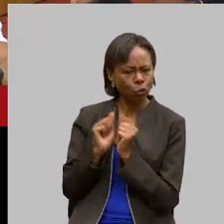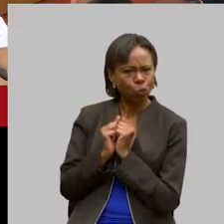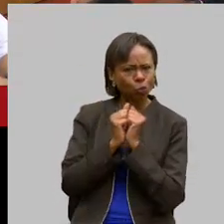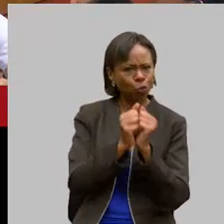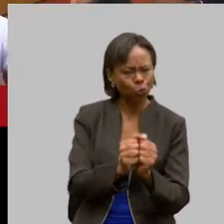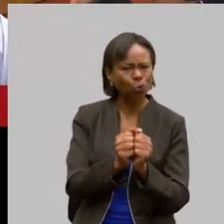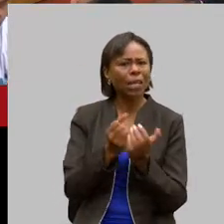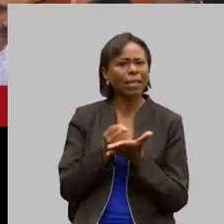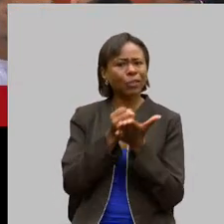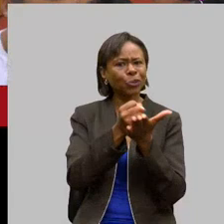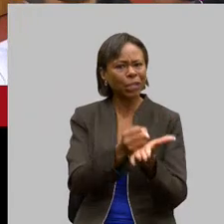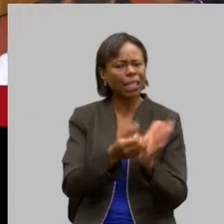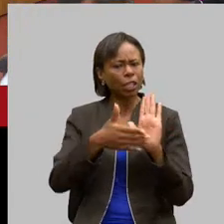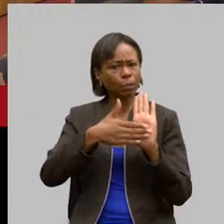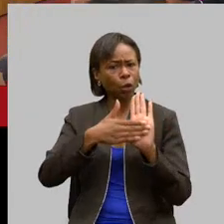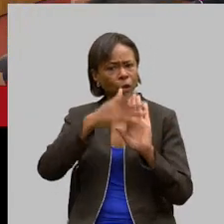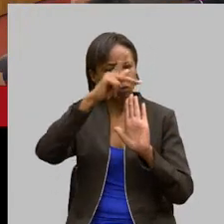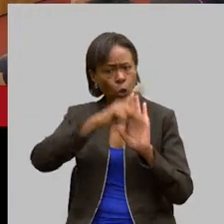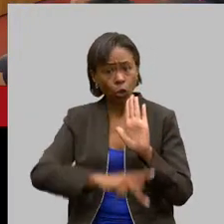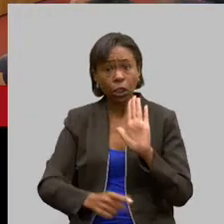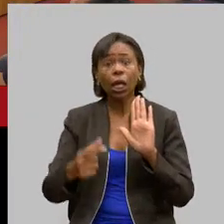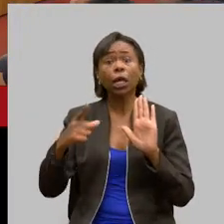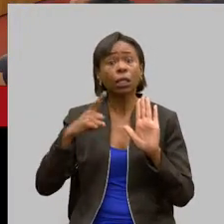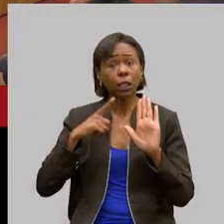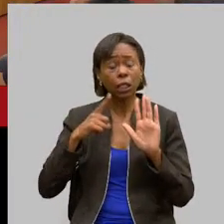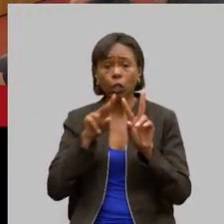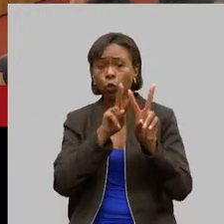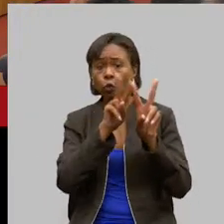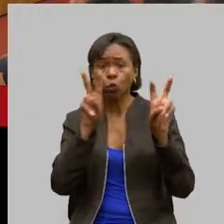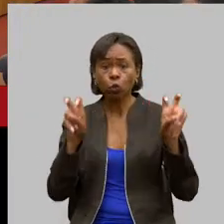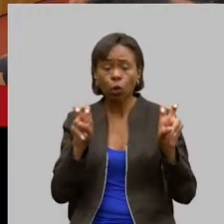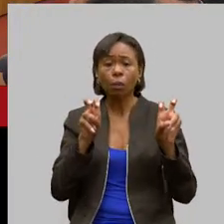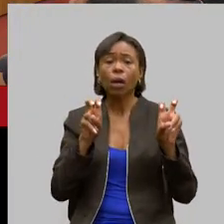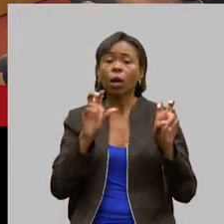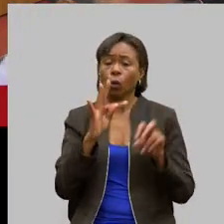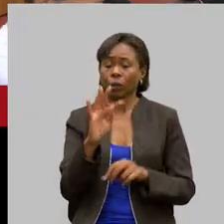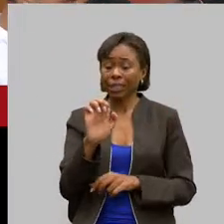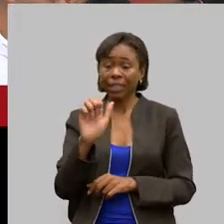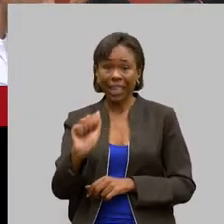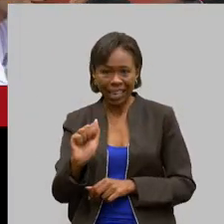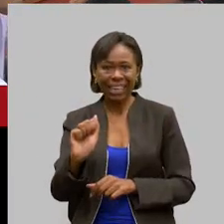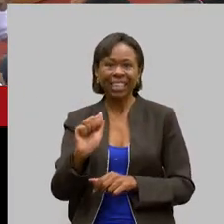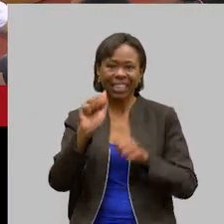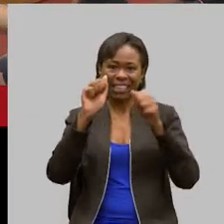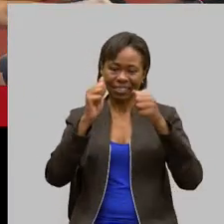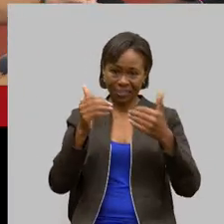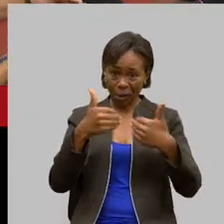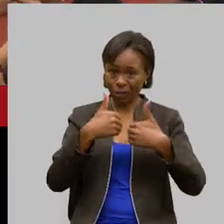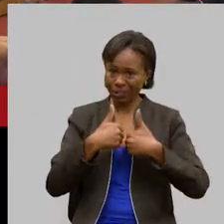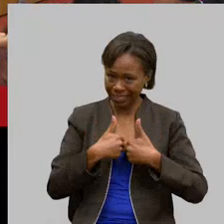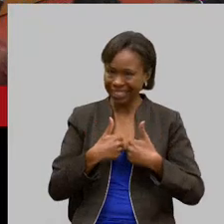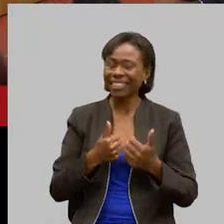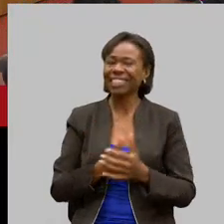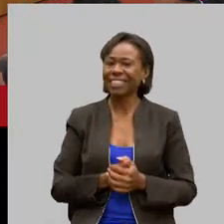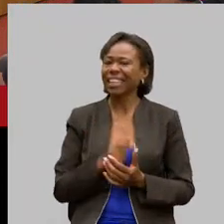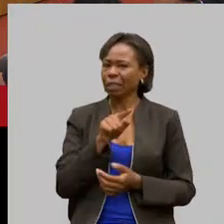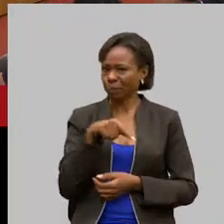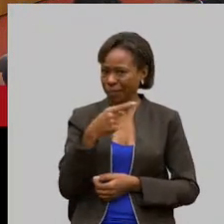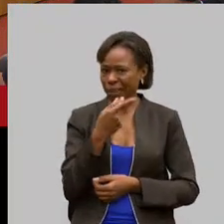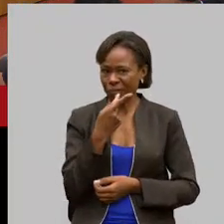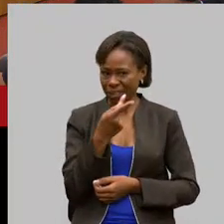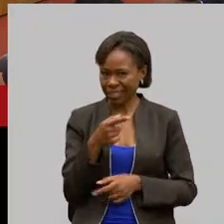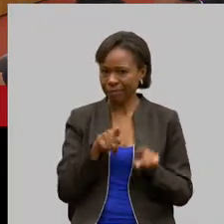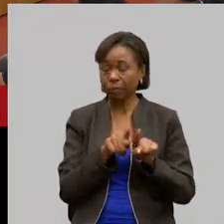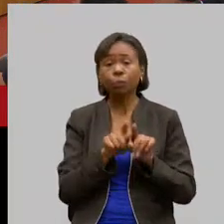casa tem projetos ligados à questão do do do Teia do autismo daqui a pouquinho Ana Paula vai falar para nós também deixa só fazer